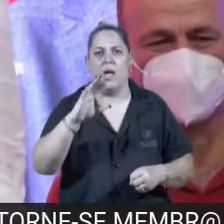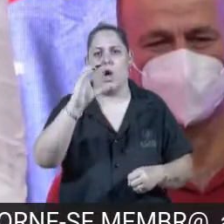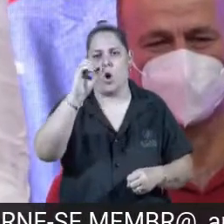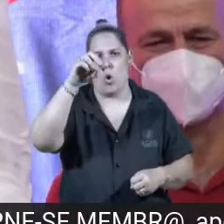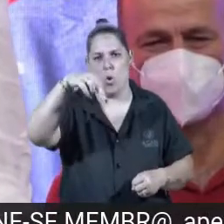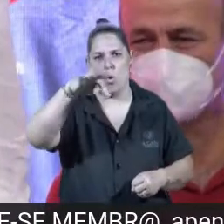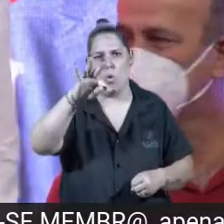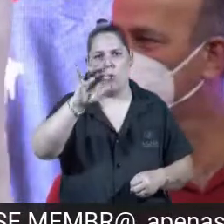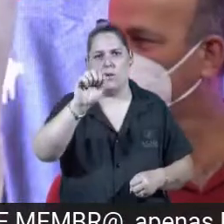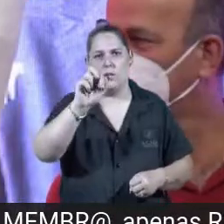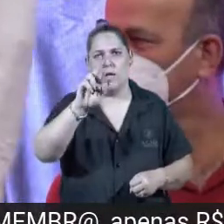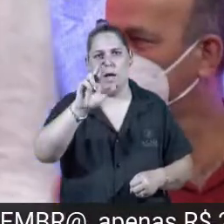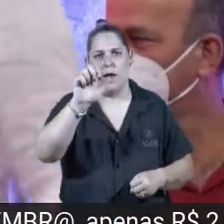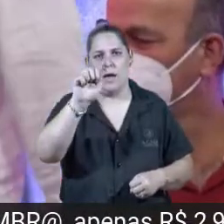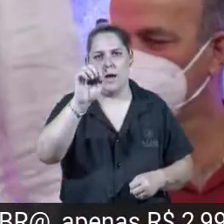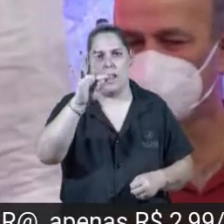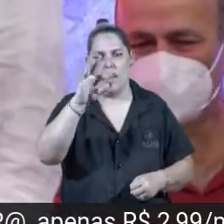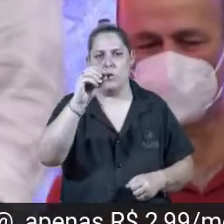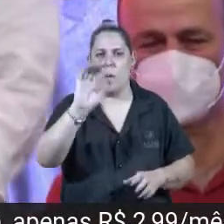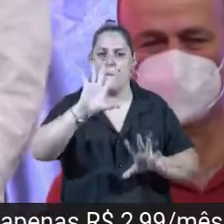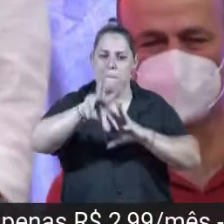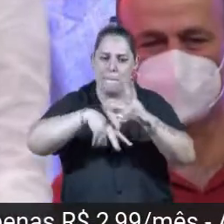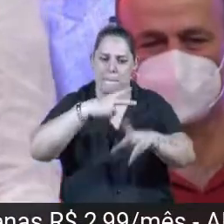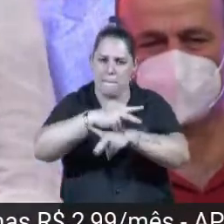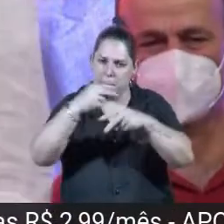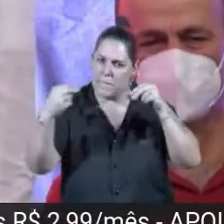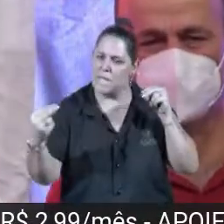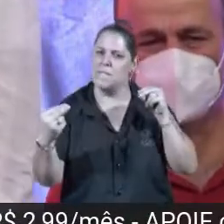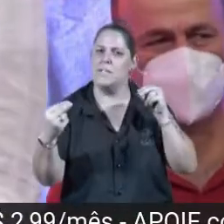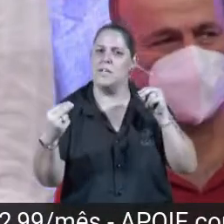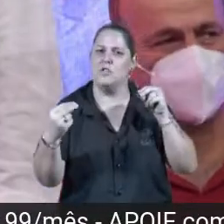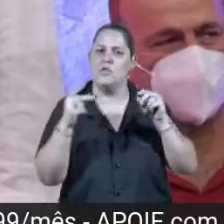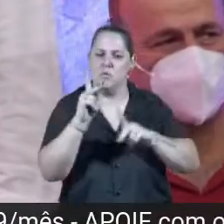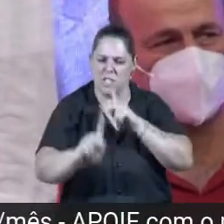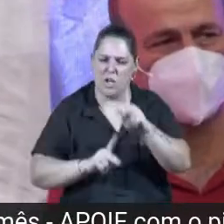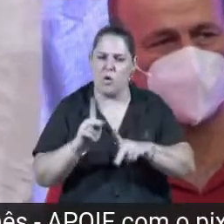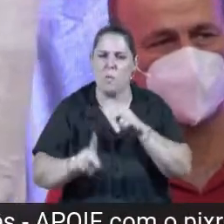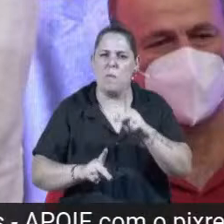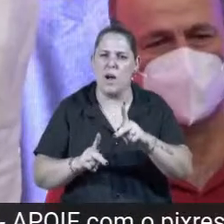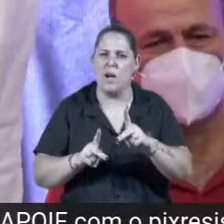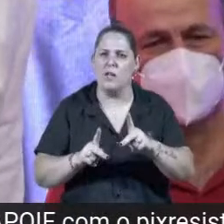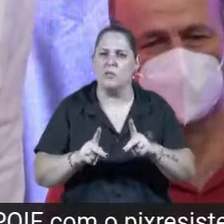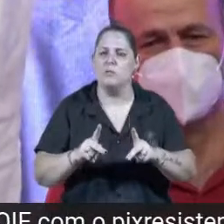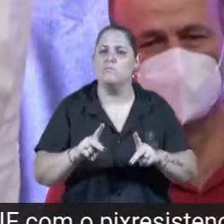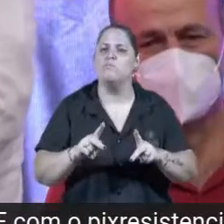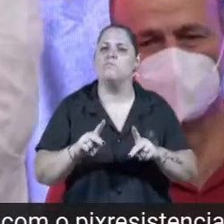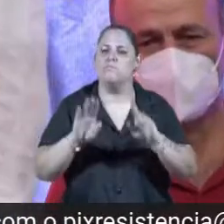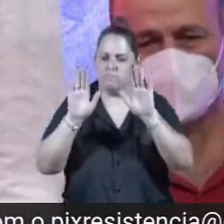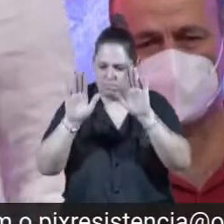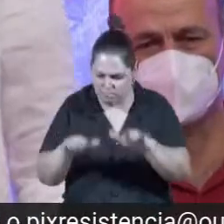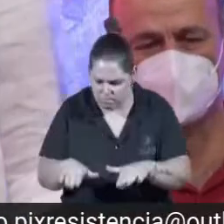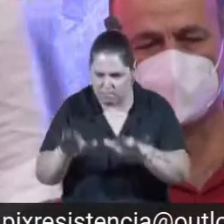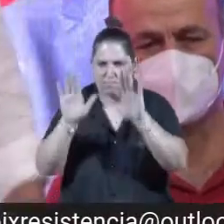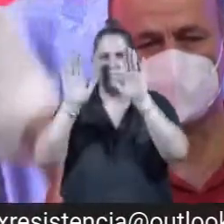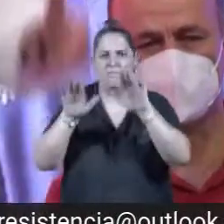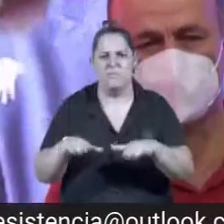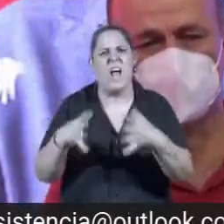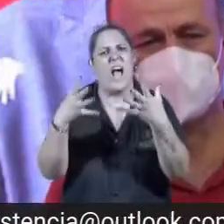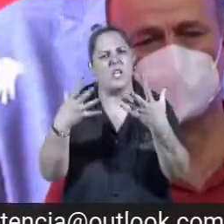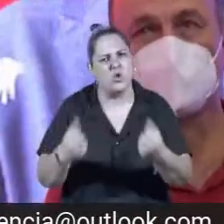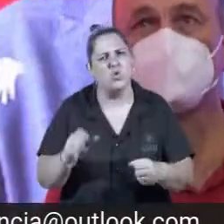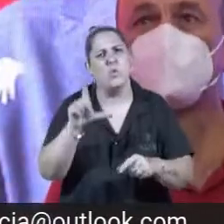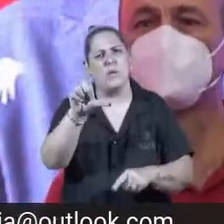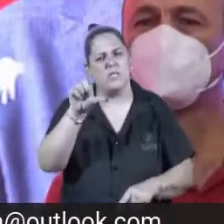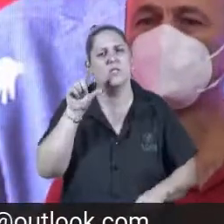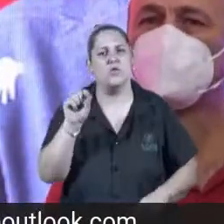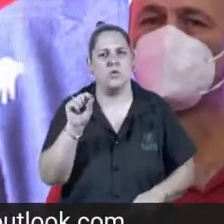presentaço, um ser humano, para mim, invejável, um ser humano que assume todas as suas decisões.